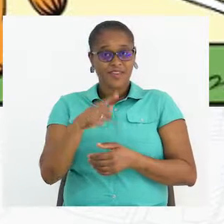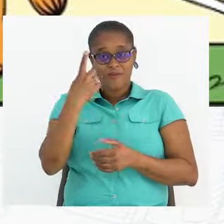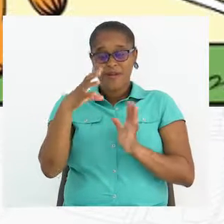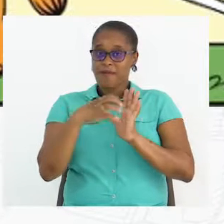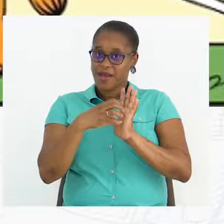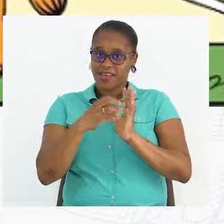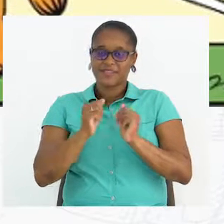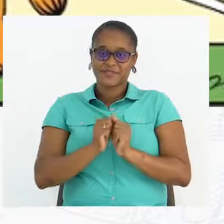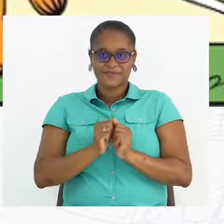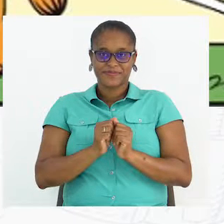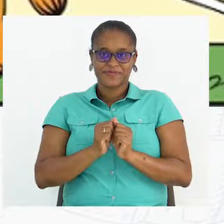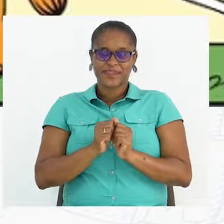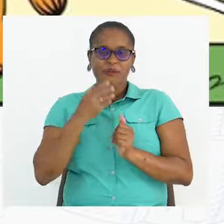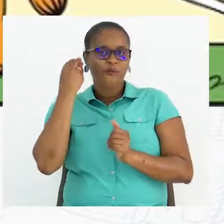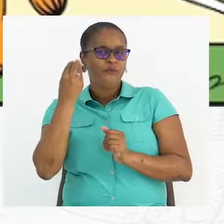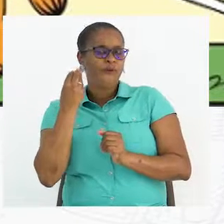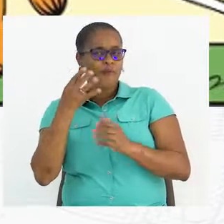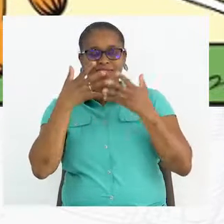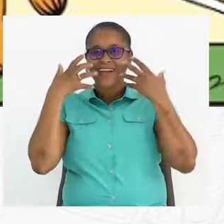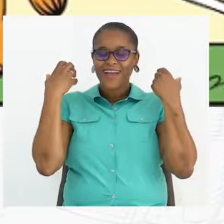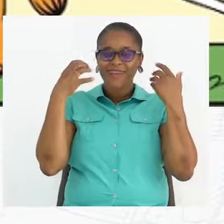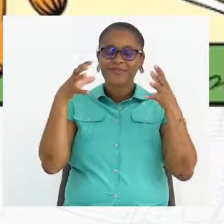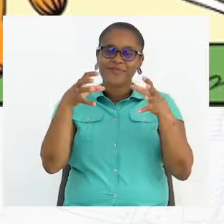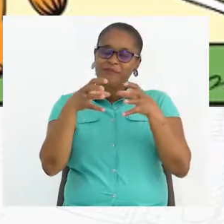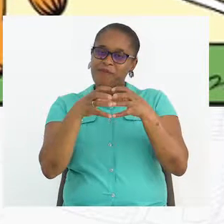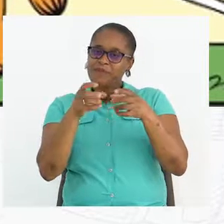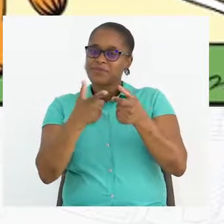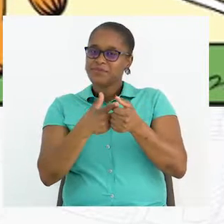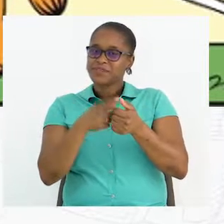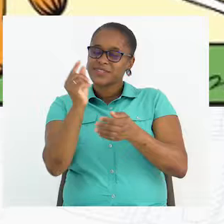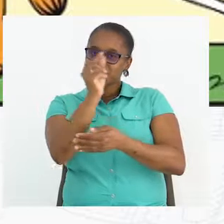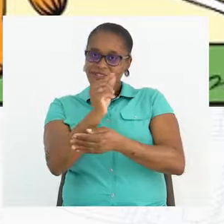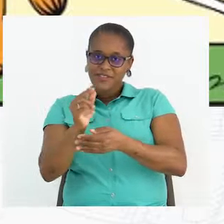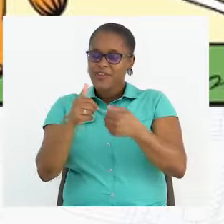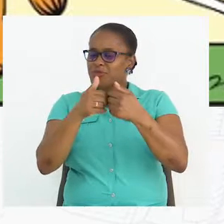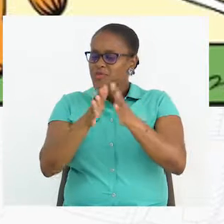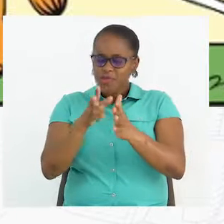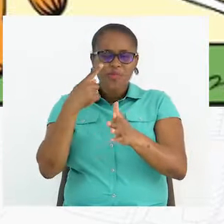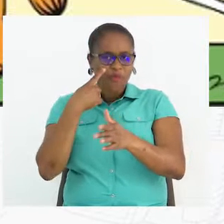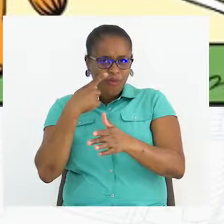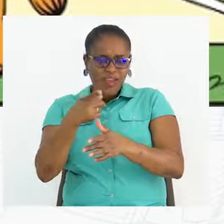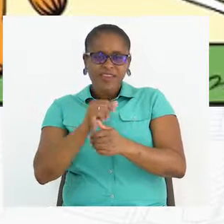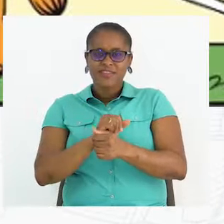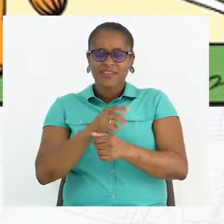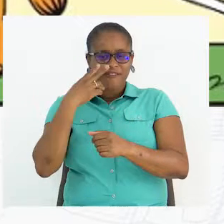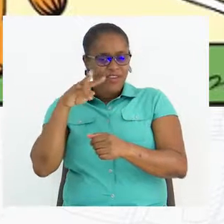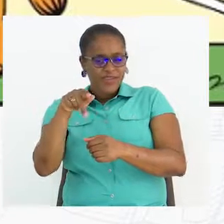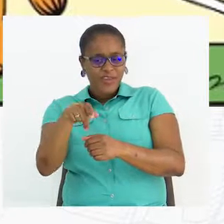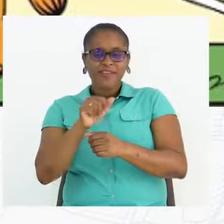imagem com o famoso gato da banda desenhada que todos conhecem. Vejam que temos